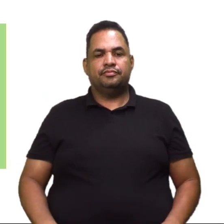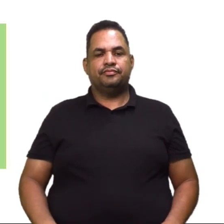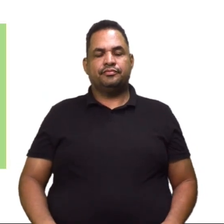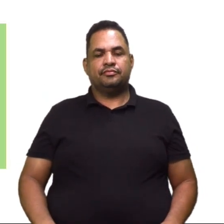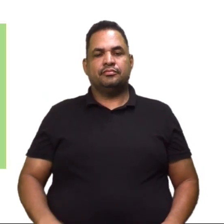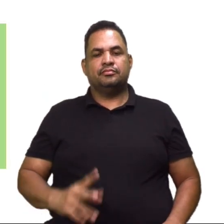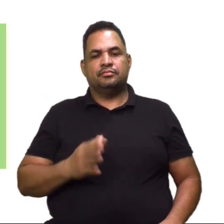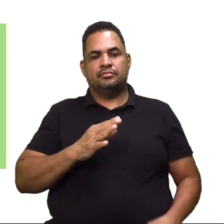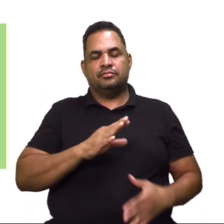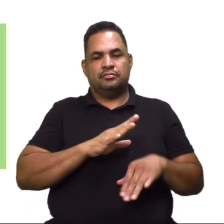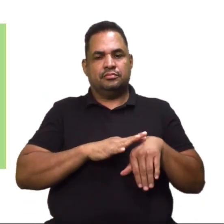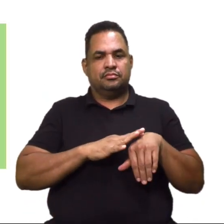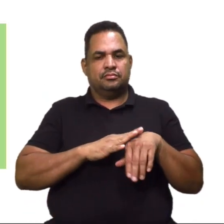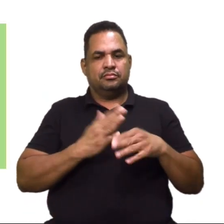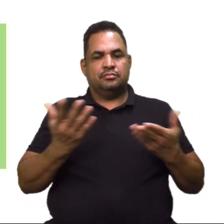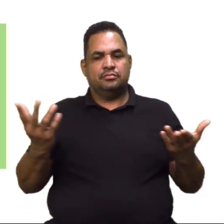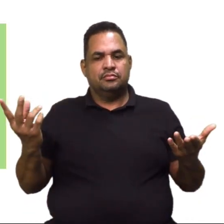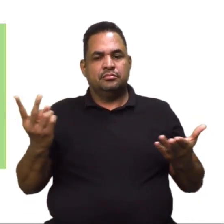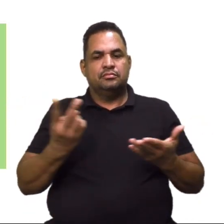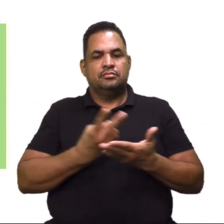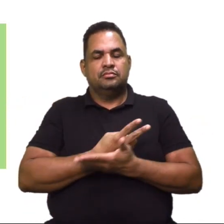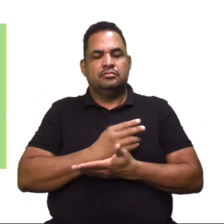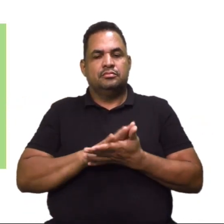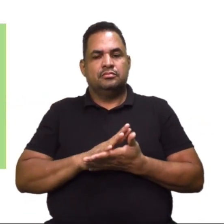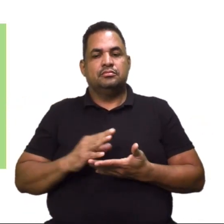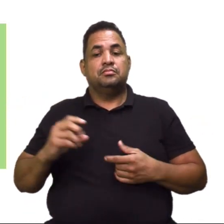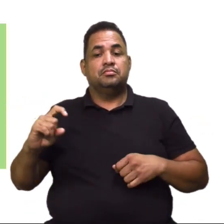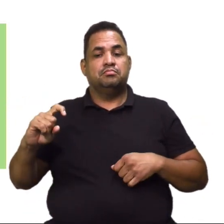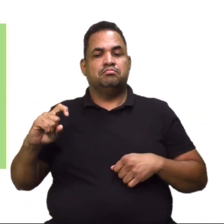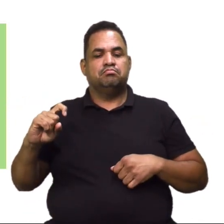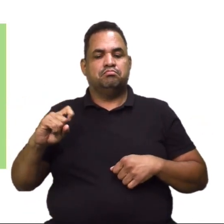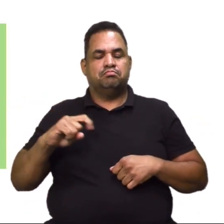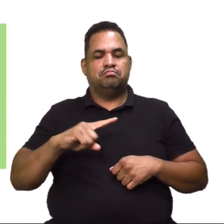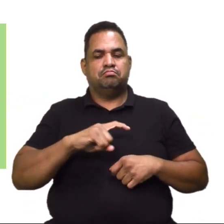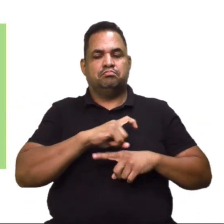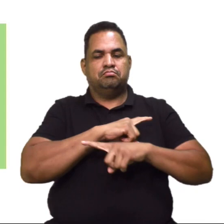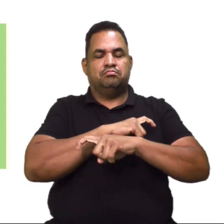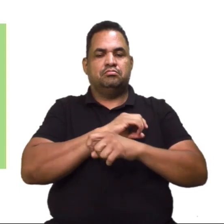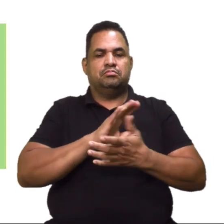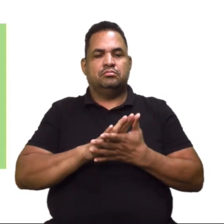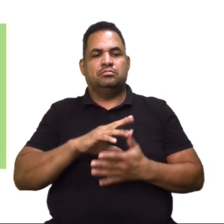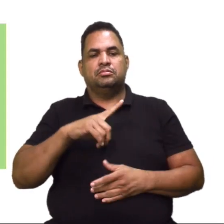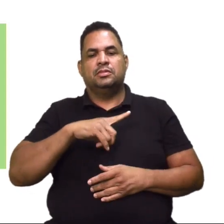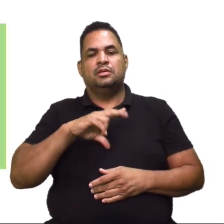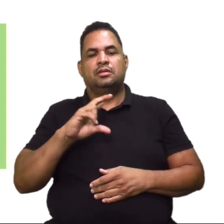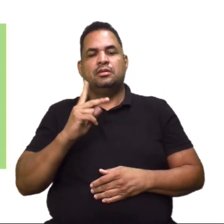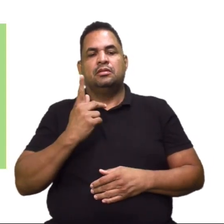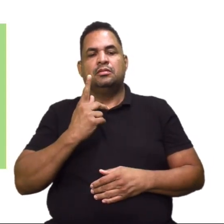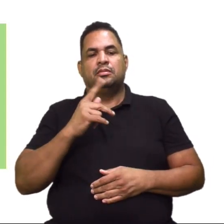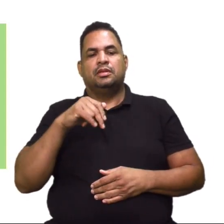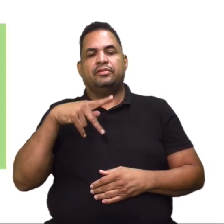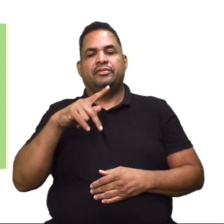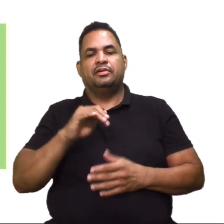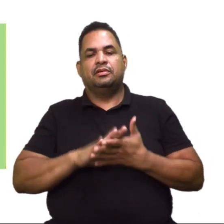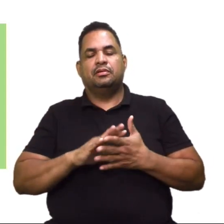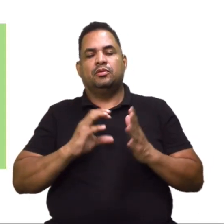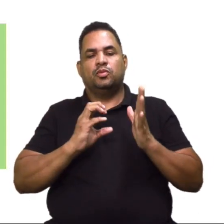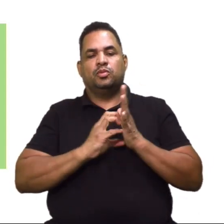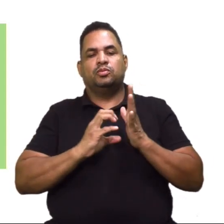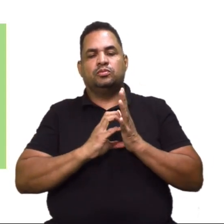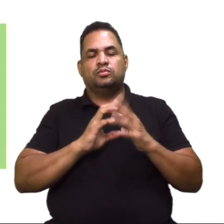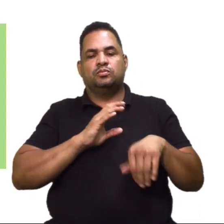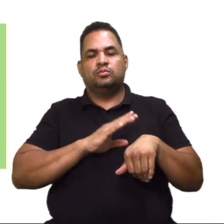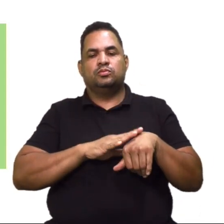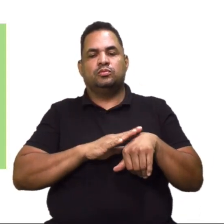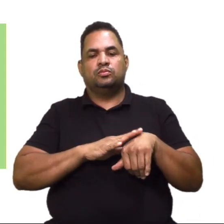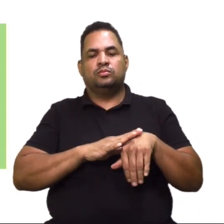são doenças provocadas por bactérias. E aí a gente viu o HPV e o HIV, que são doenças que